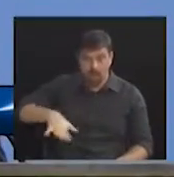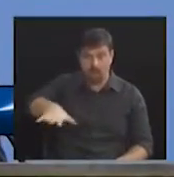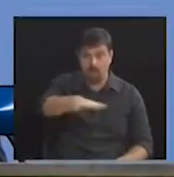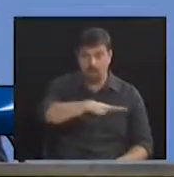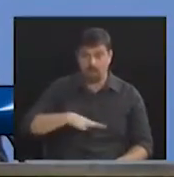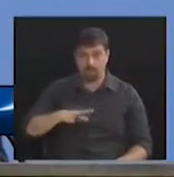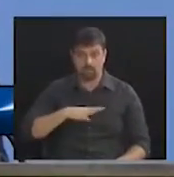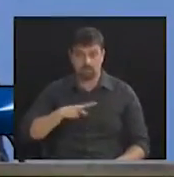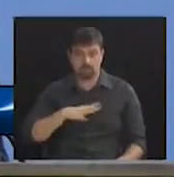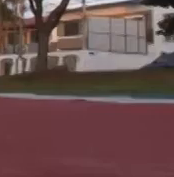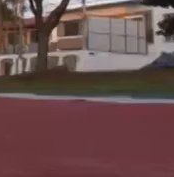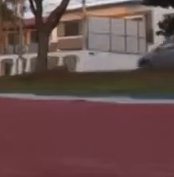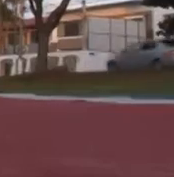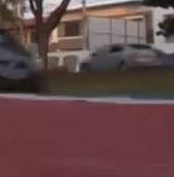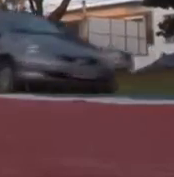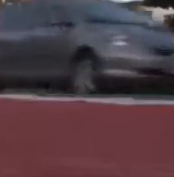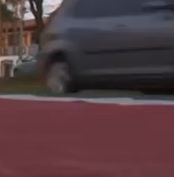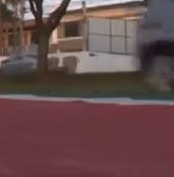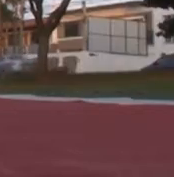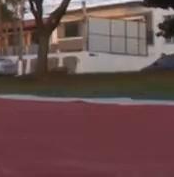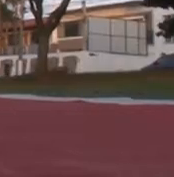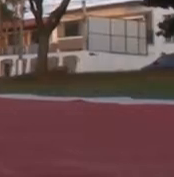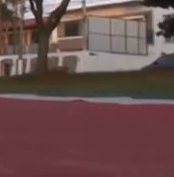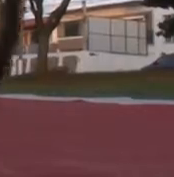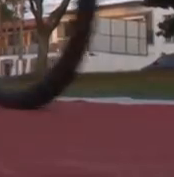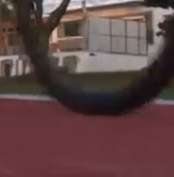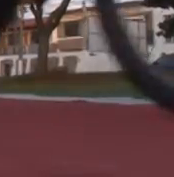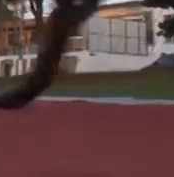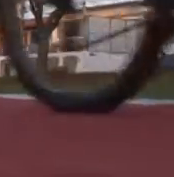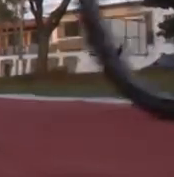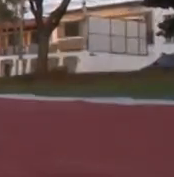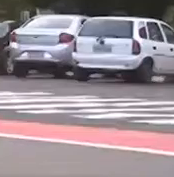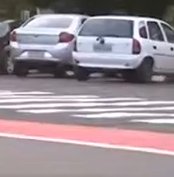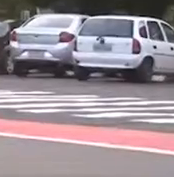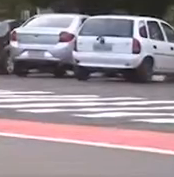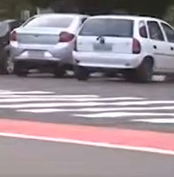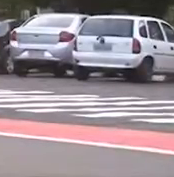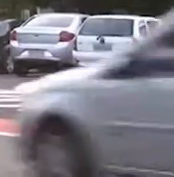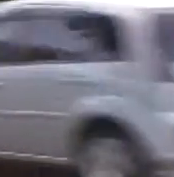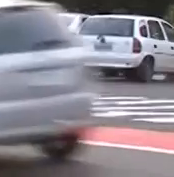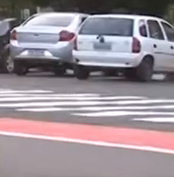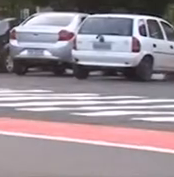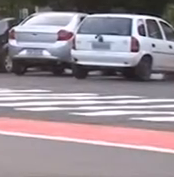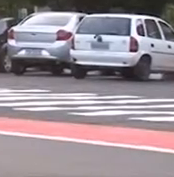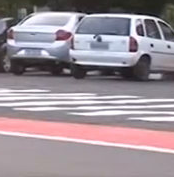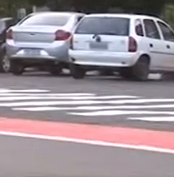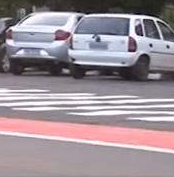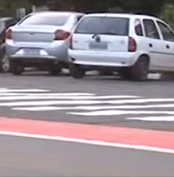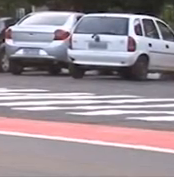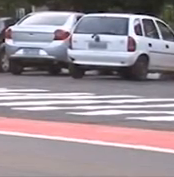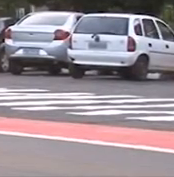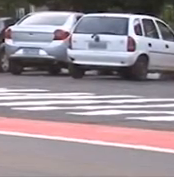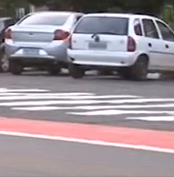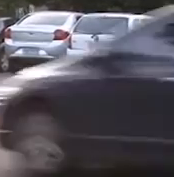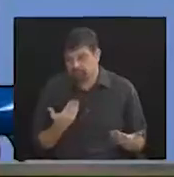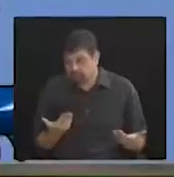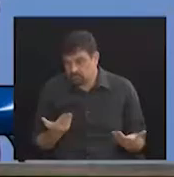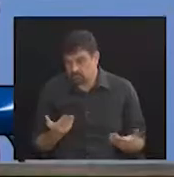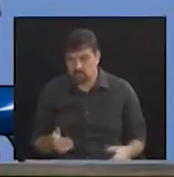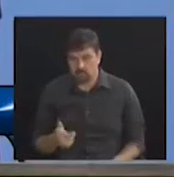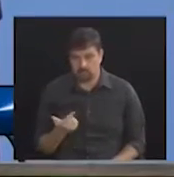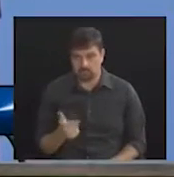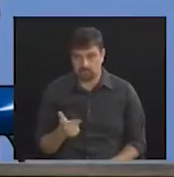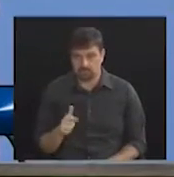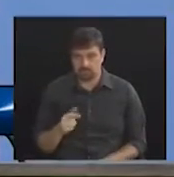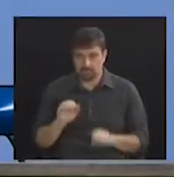o vereador, Campinas está perdendo a oportunidade de avançar no que diz respeito ao transporte público. Para mim